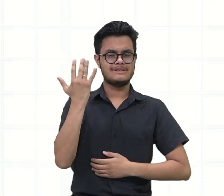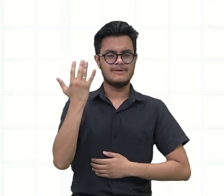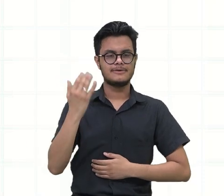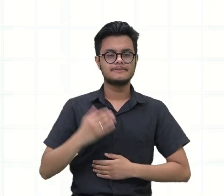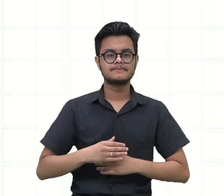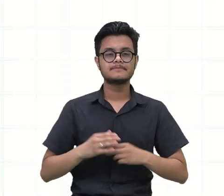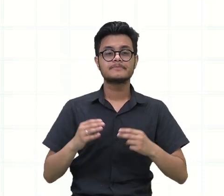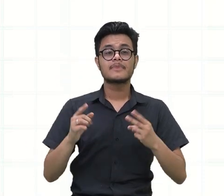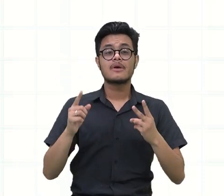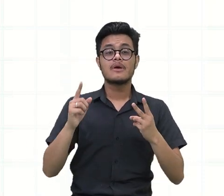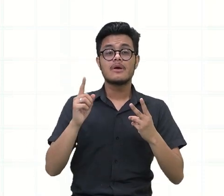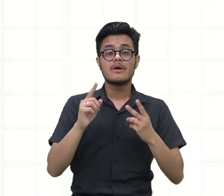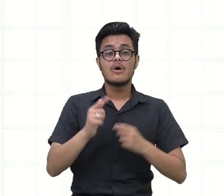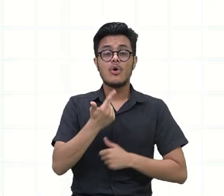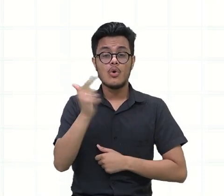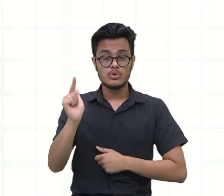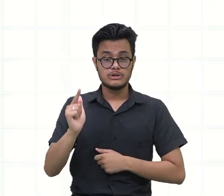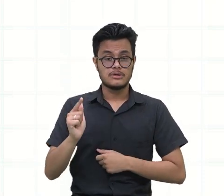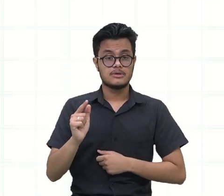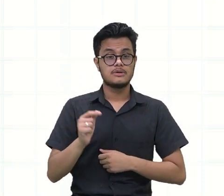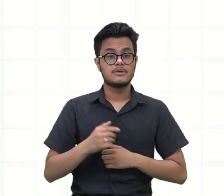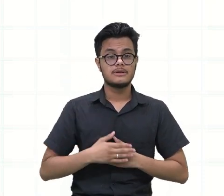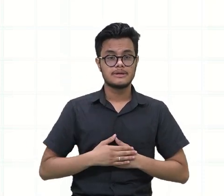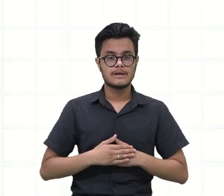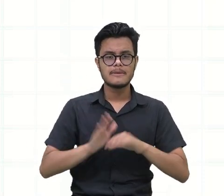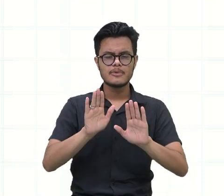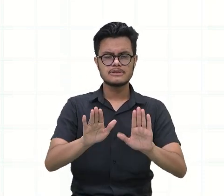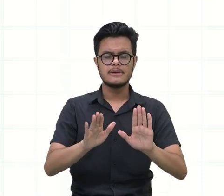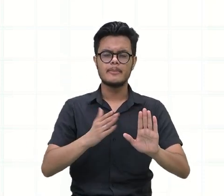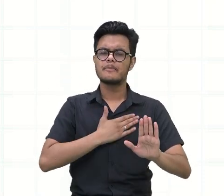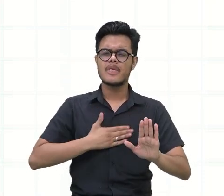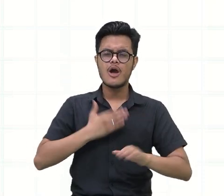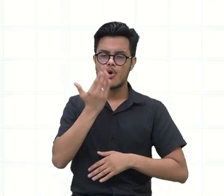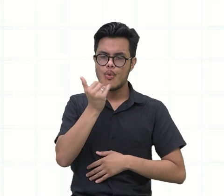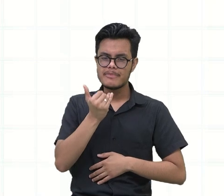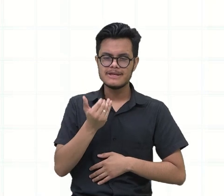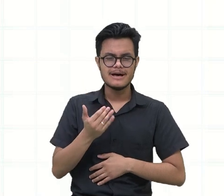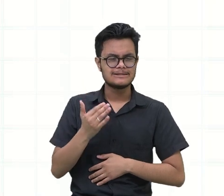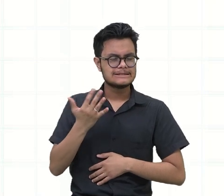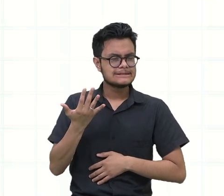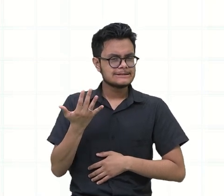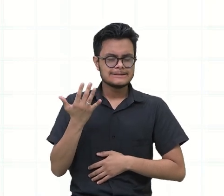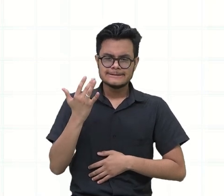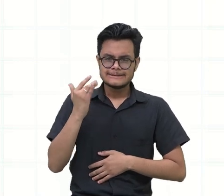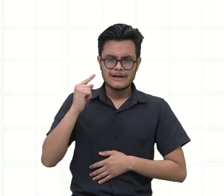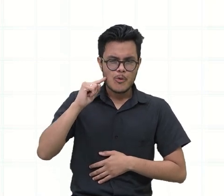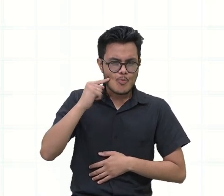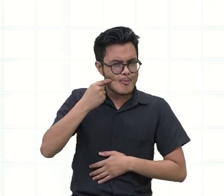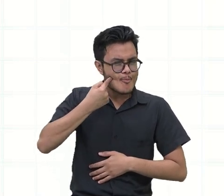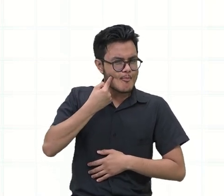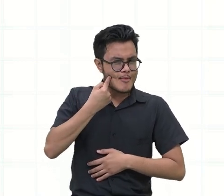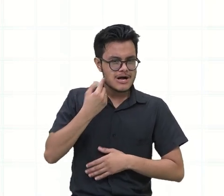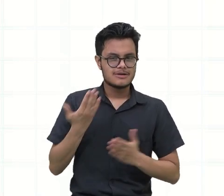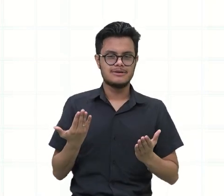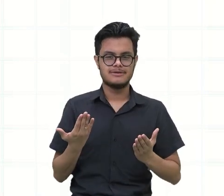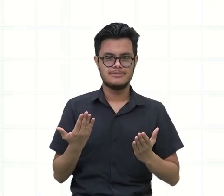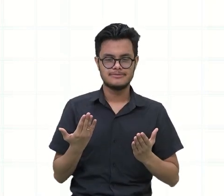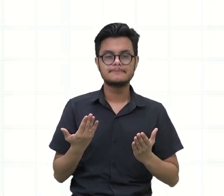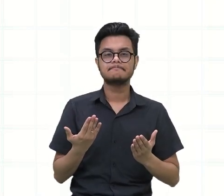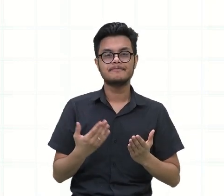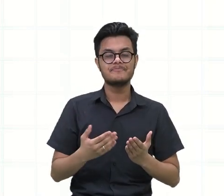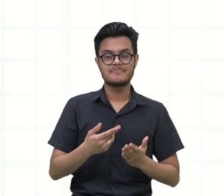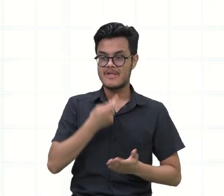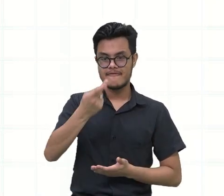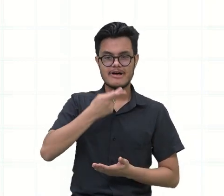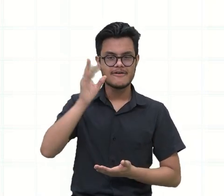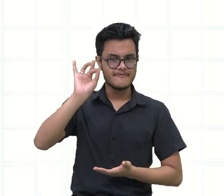comida apimentada. Veja bem. Então, aqui há uma declaração afirmativa. Eu estou afirmando de